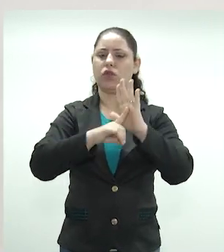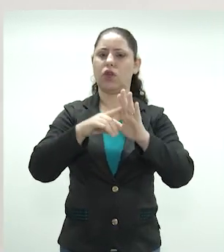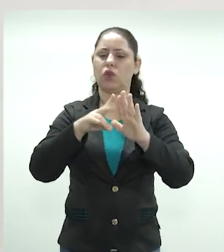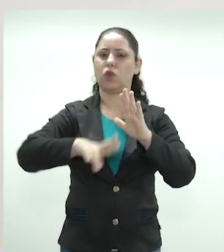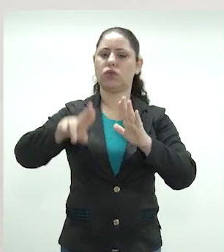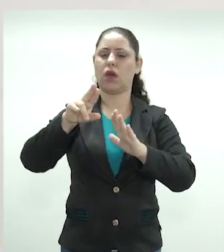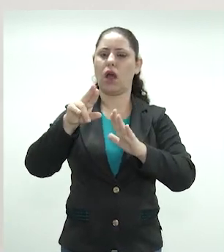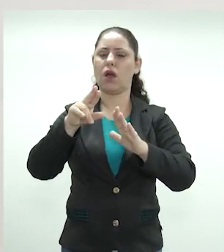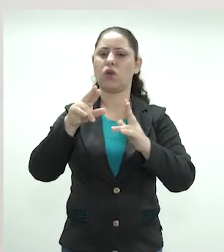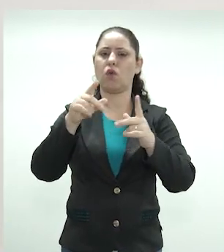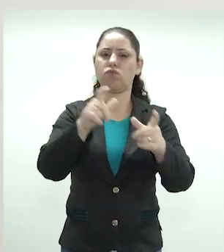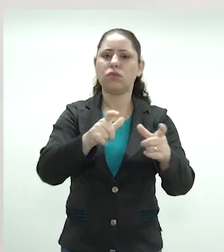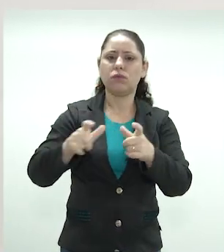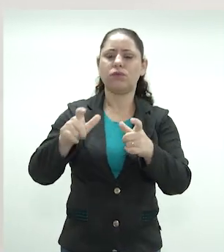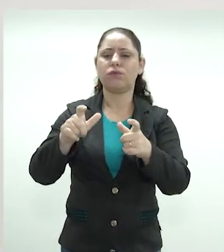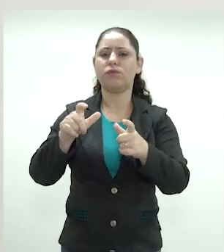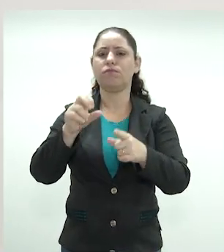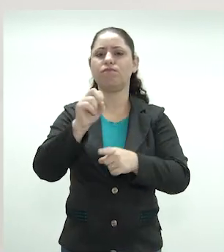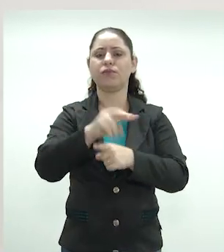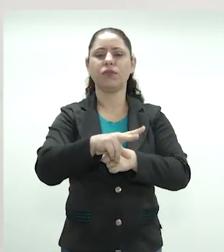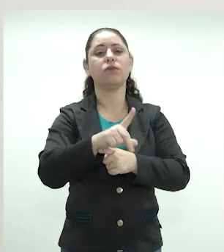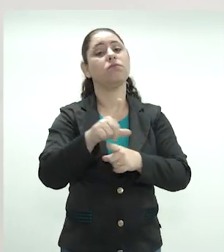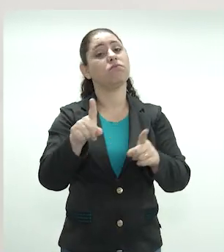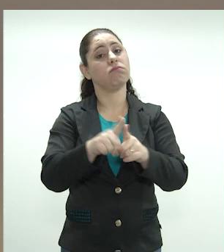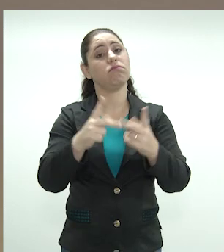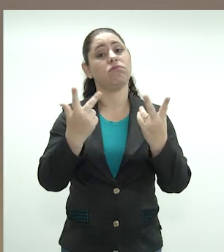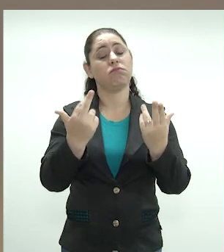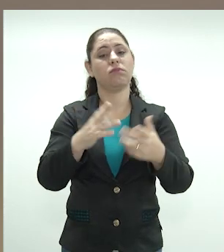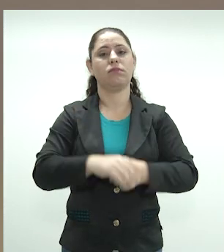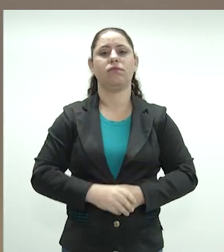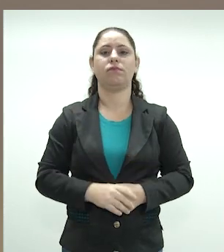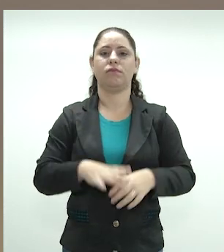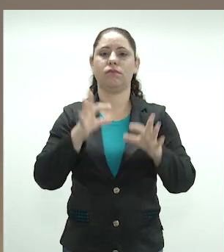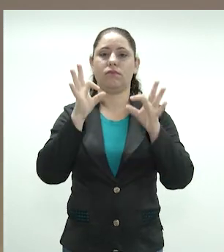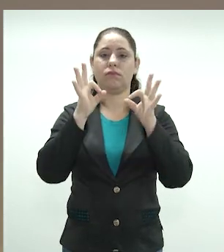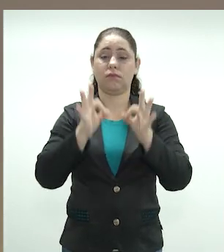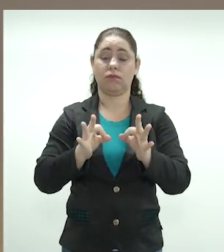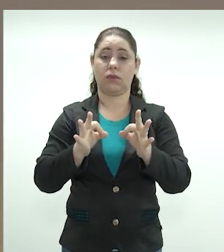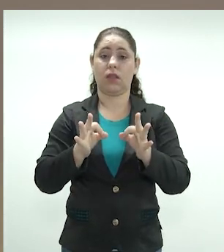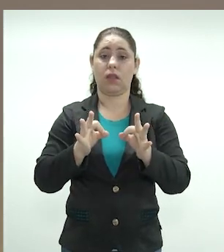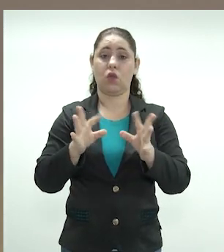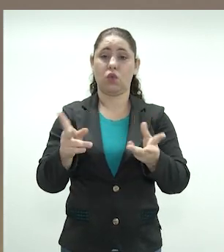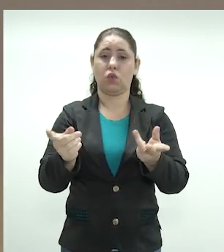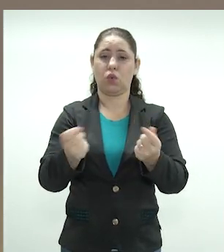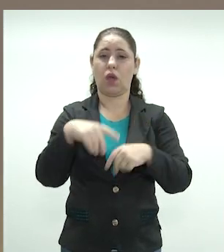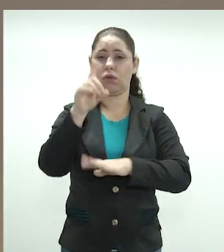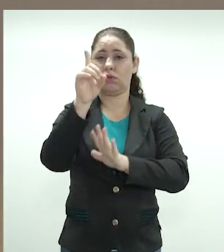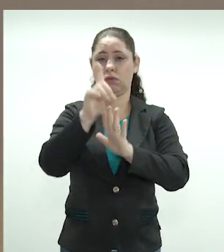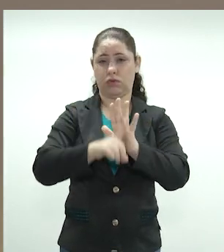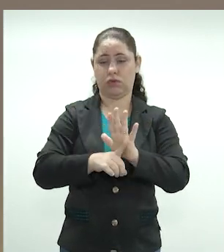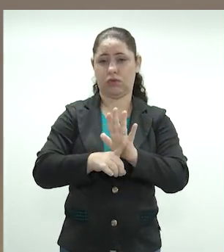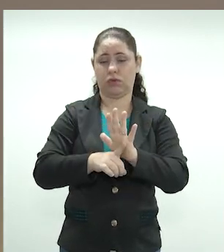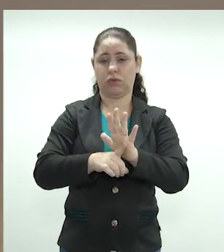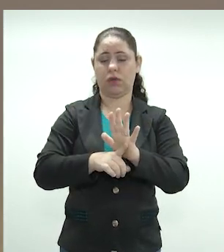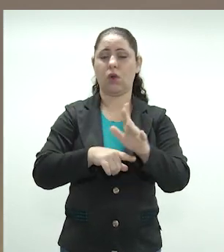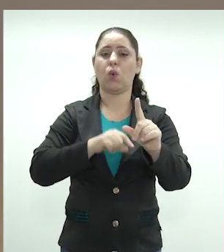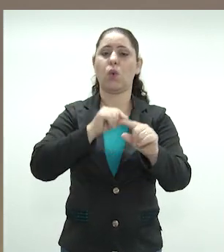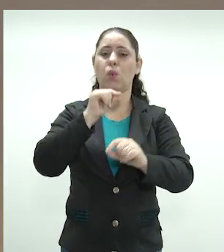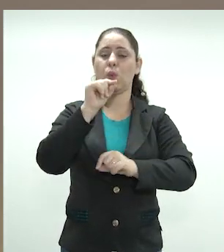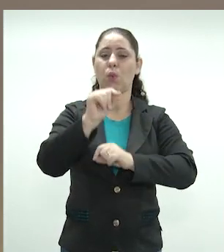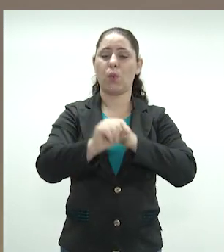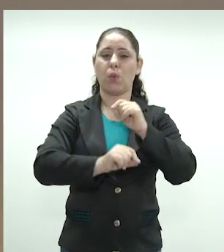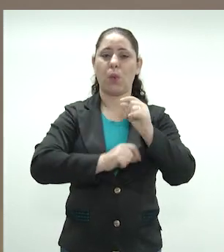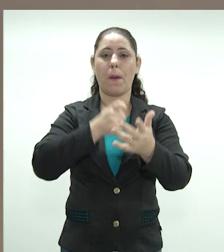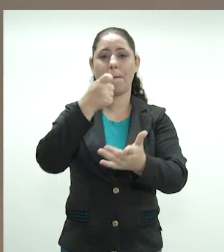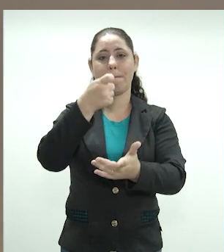a ocupar os mesmos lugares, as mesmas posições que eles. Com certeza, a garantia de nossos direitos passa